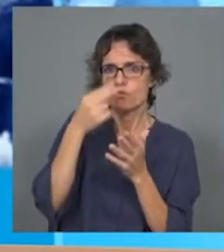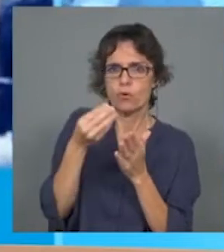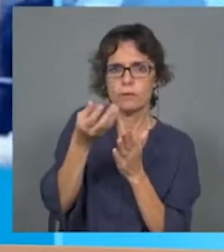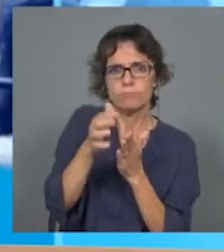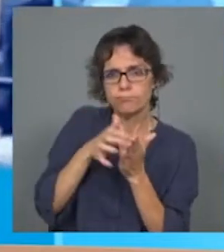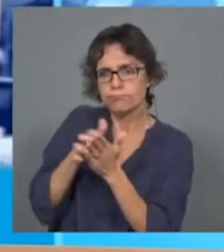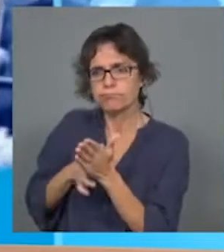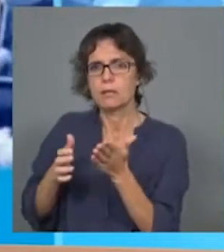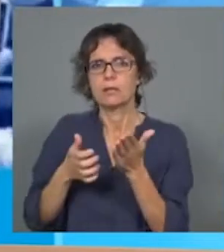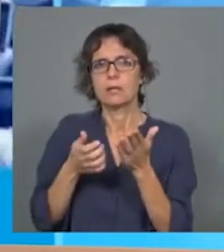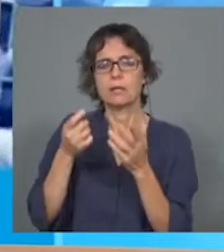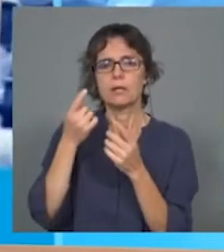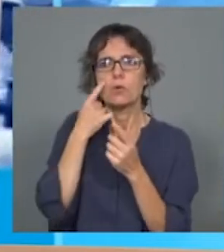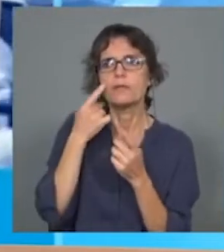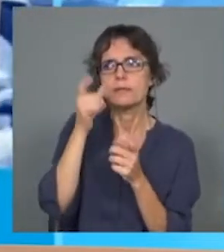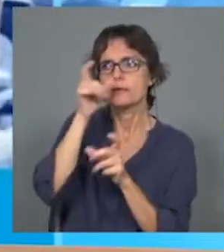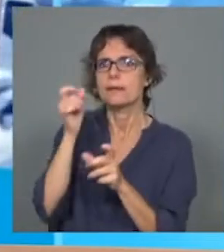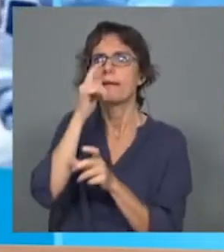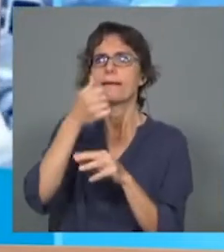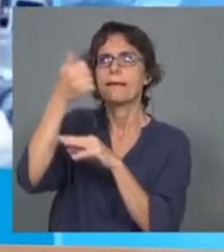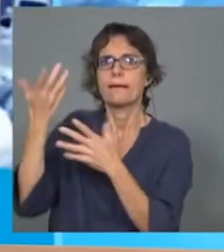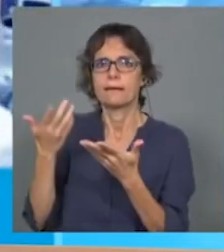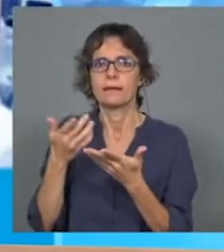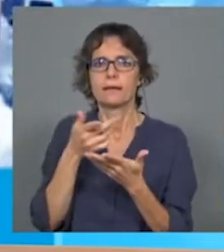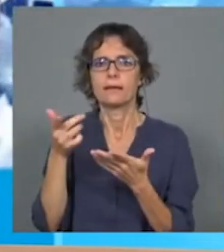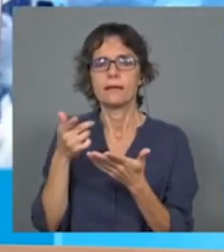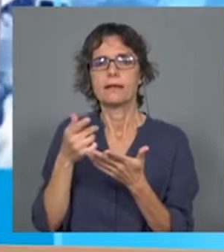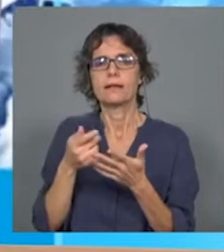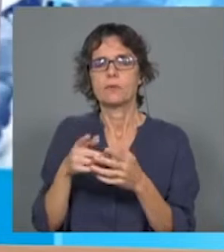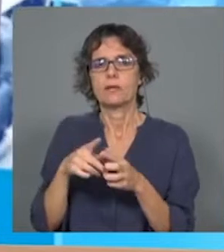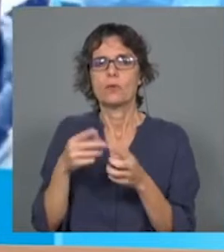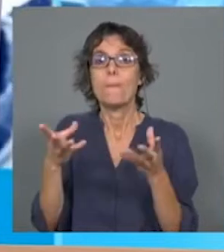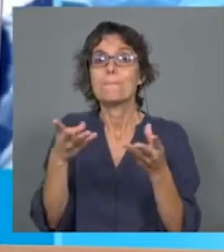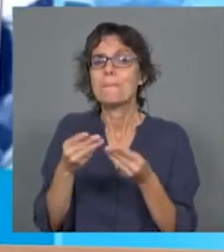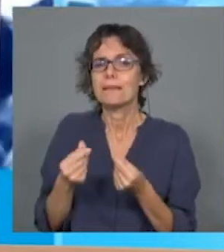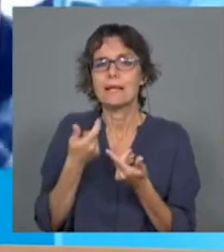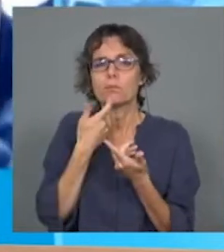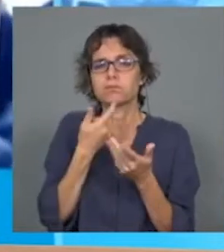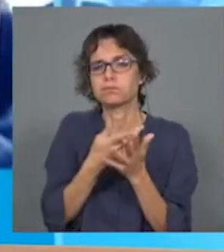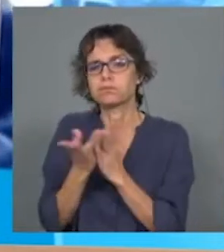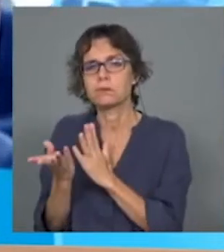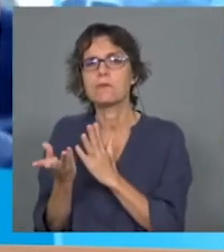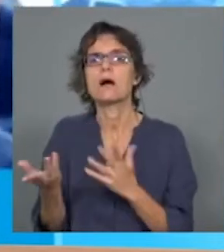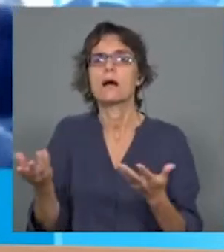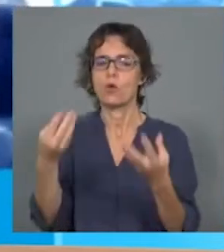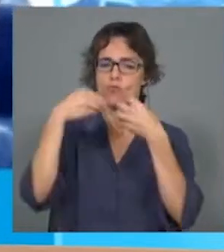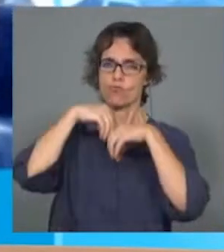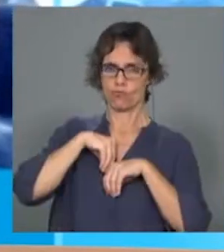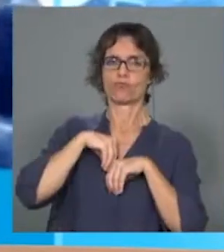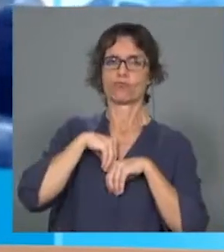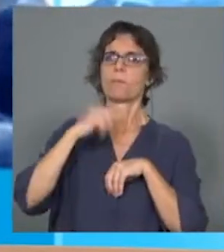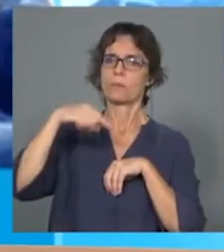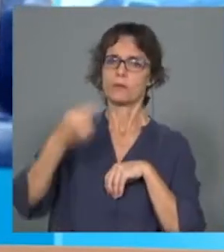pessoas e apresentar um conjunto de elementos que permita consolidar, digamos assim, aquele que será, de forma previsível,